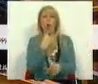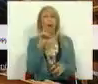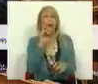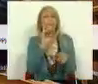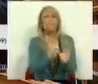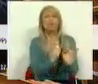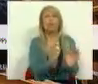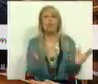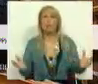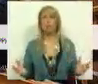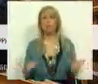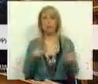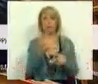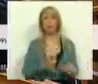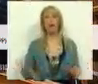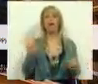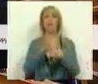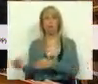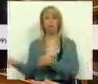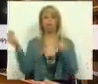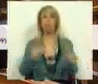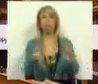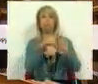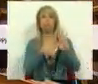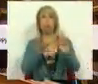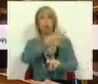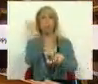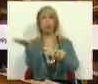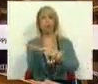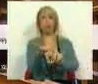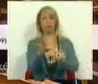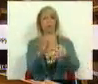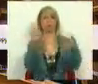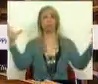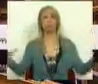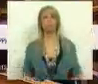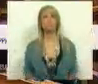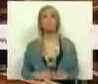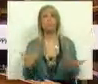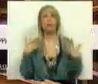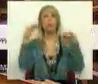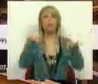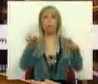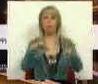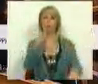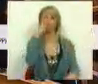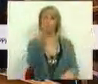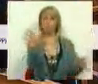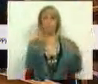então, apresenta uma norma sancionatória desproporcionada. Eu termino com uma referência